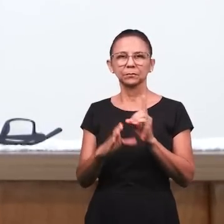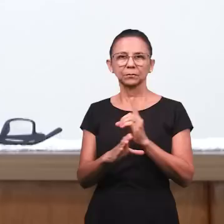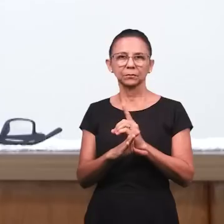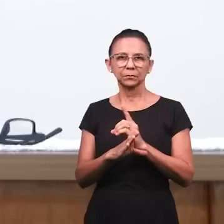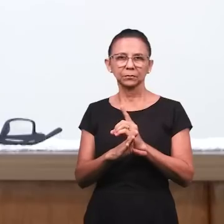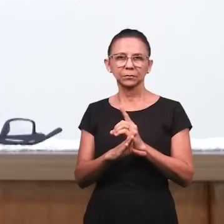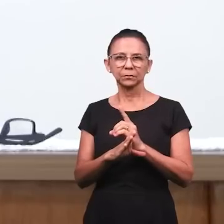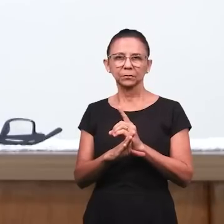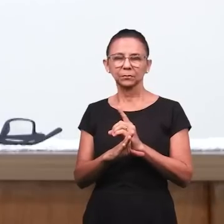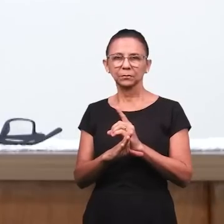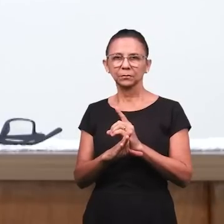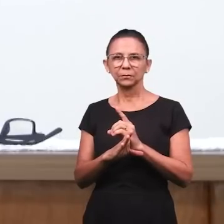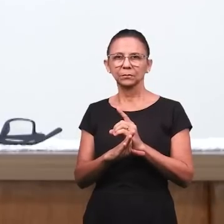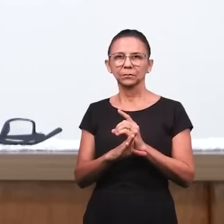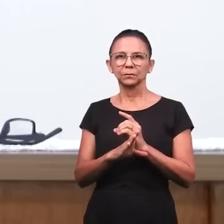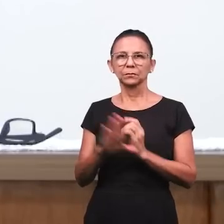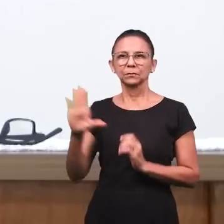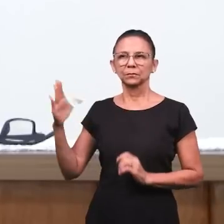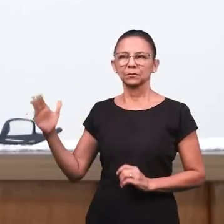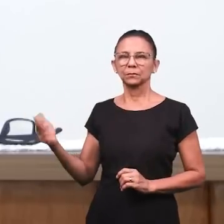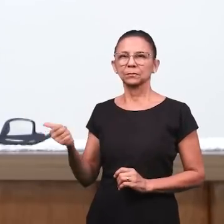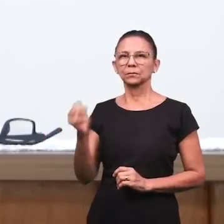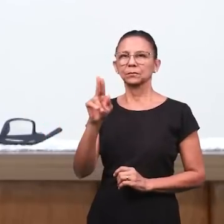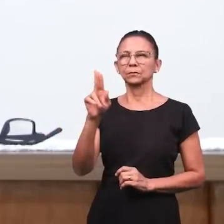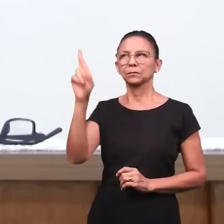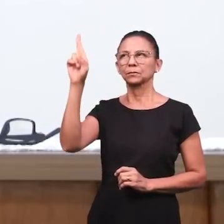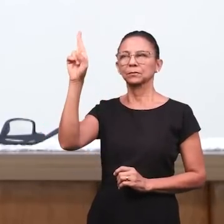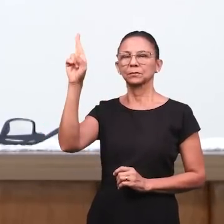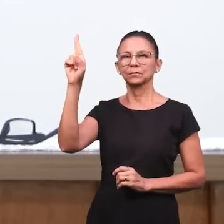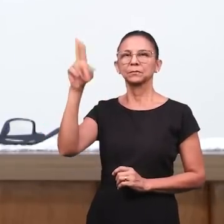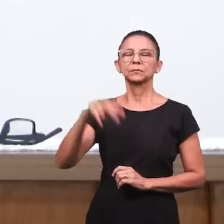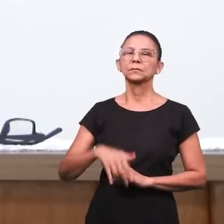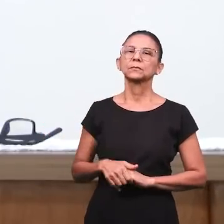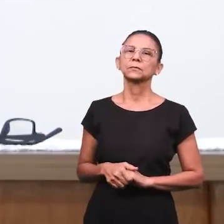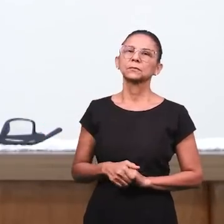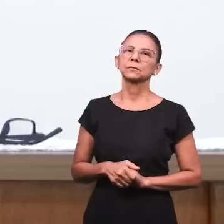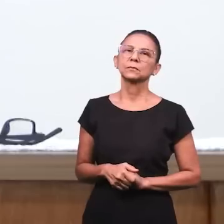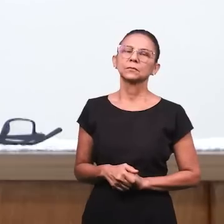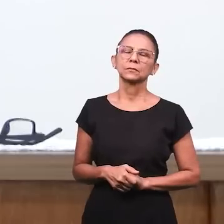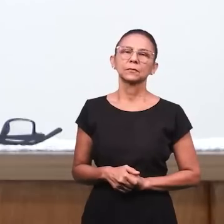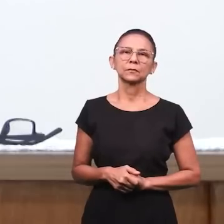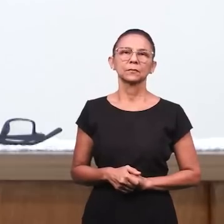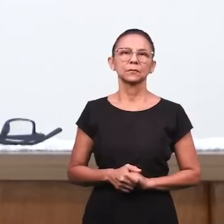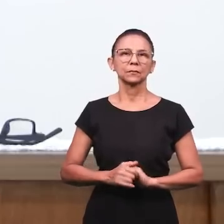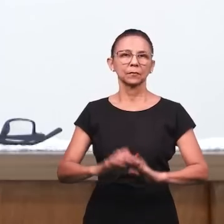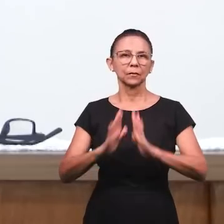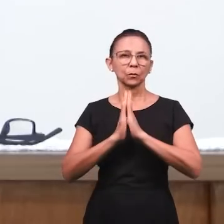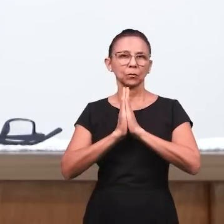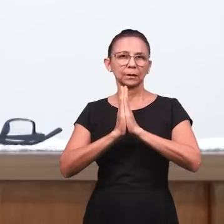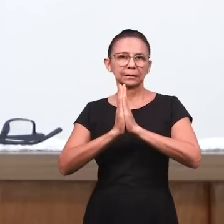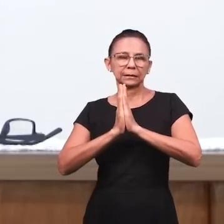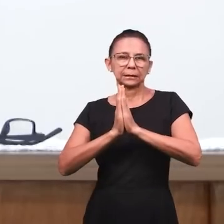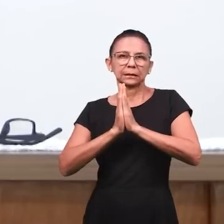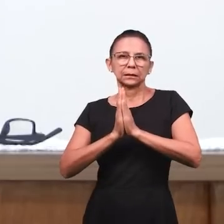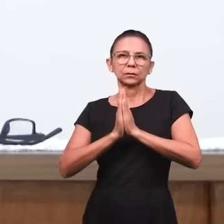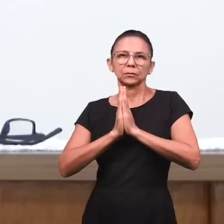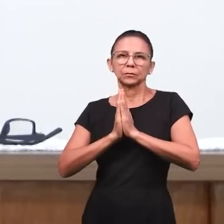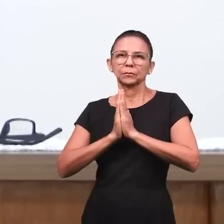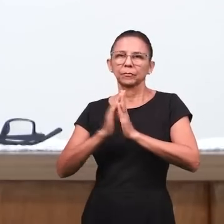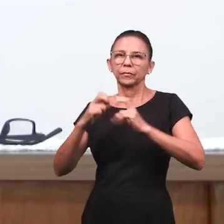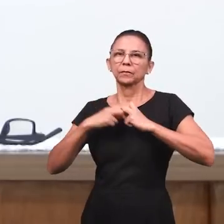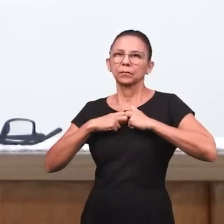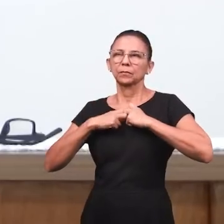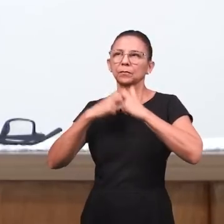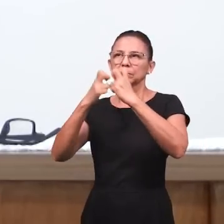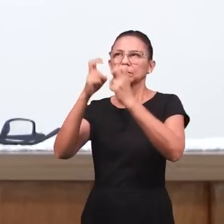culto de adoração ao Senhor. E vamos fazer uma oração de